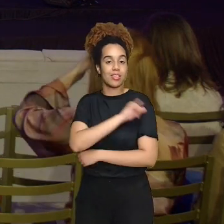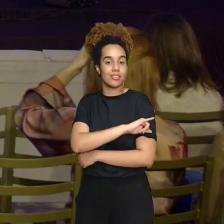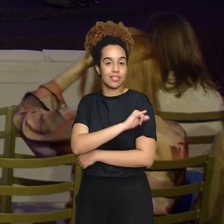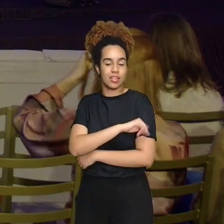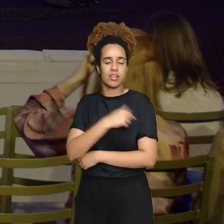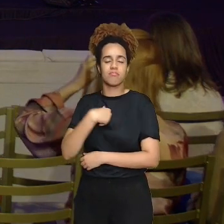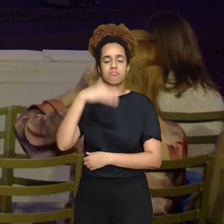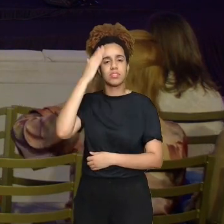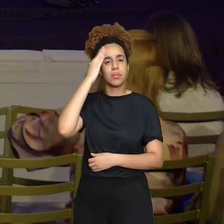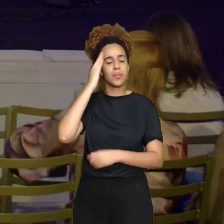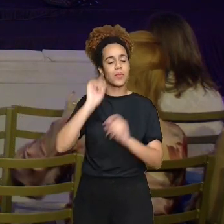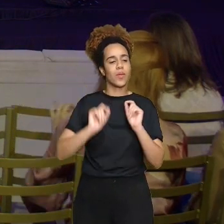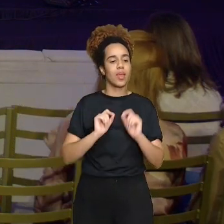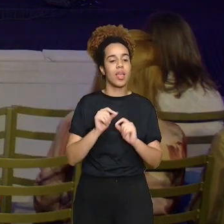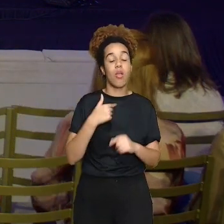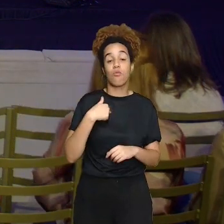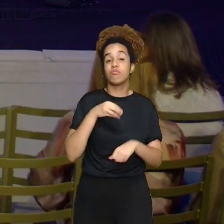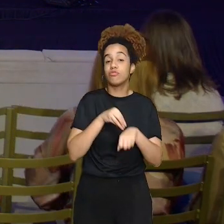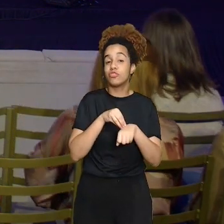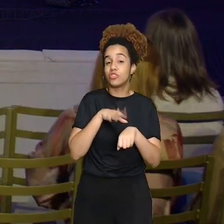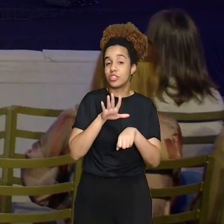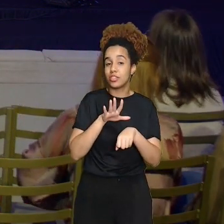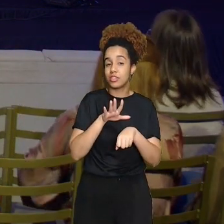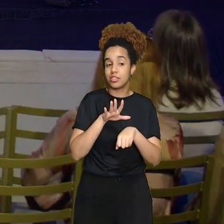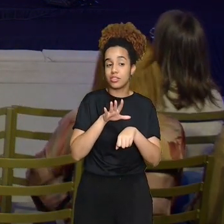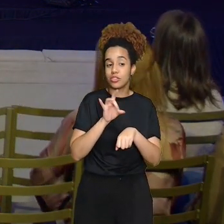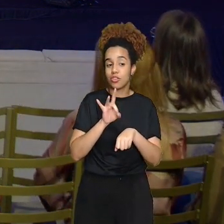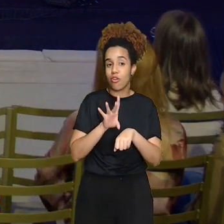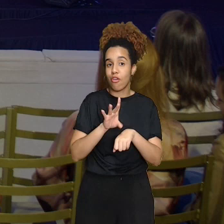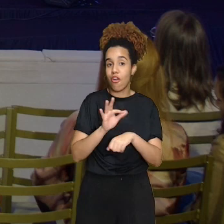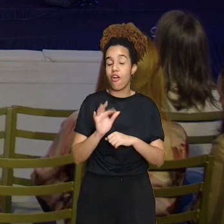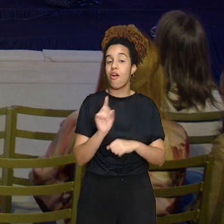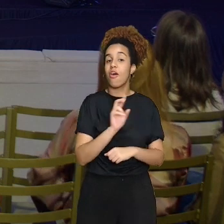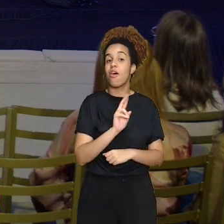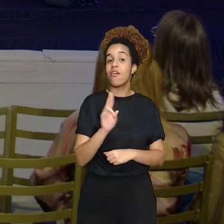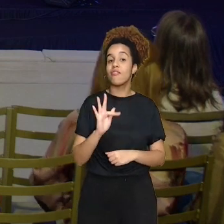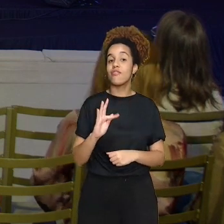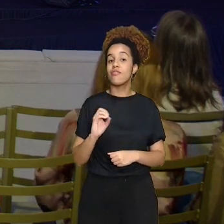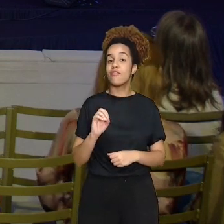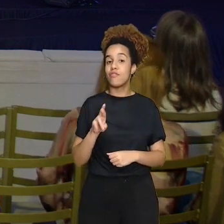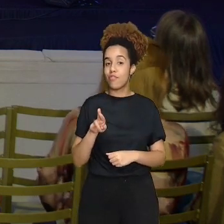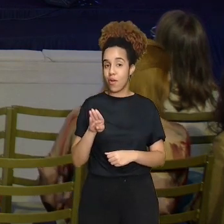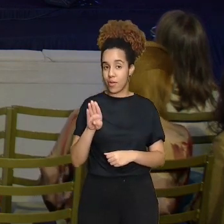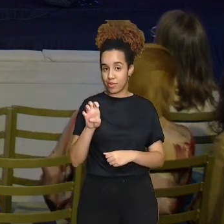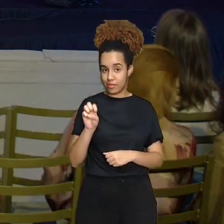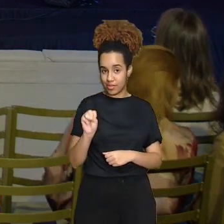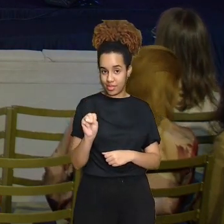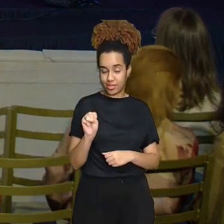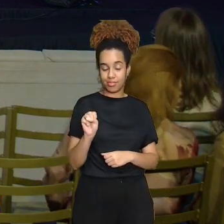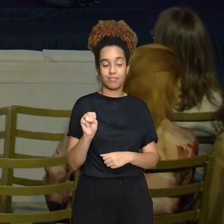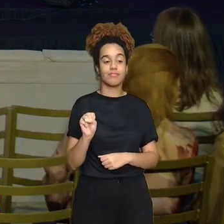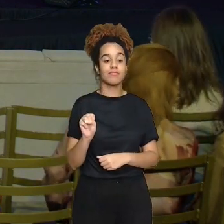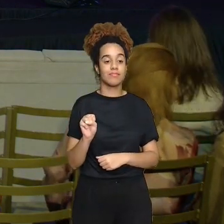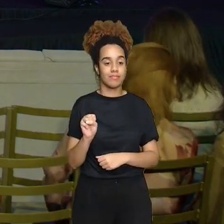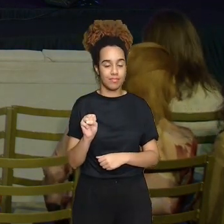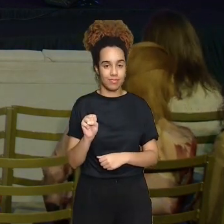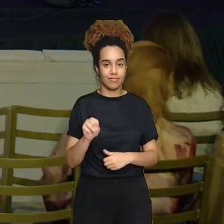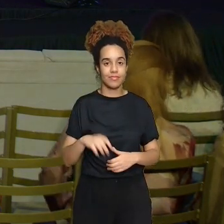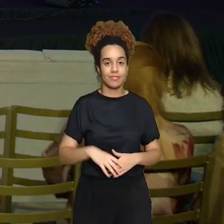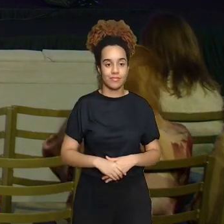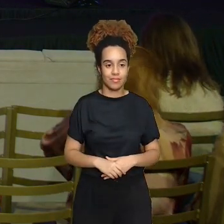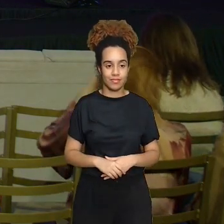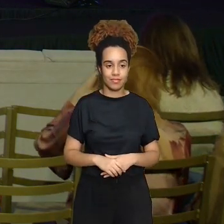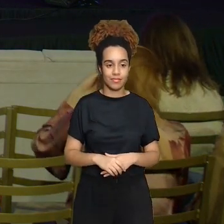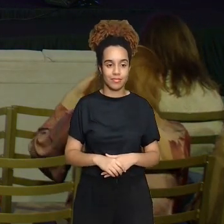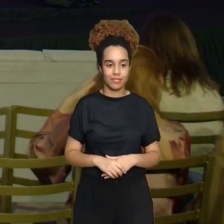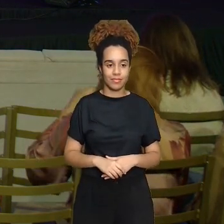vou dar só uma dica. Forbes. Eles depois você vai contar essa história toda. Vem, Jean, vem pra cá, que já topa, cumprimenta